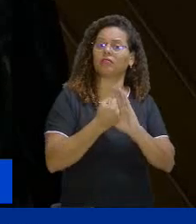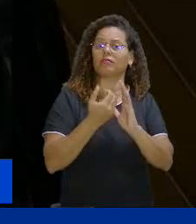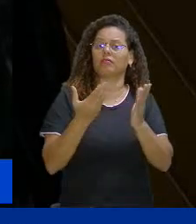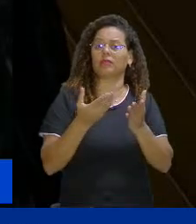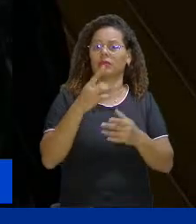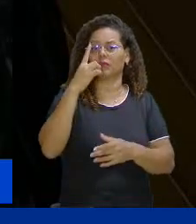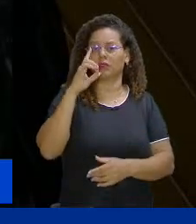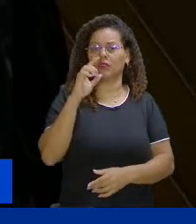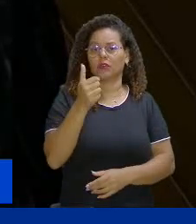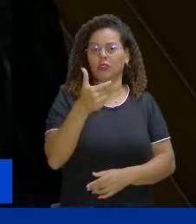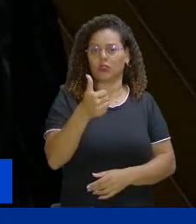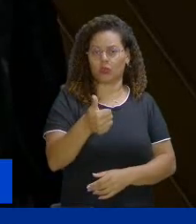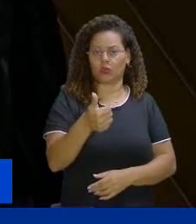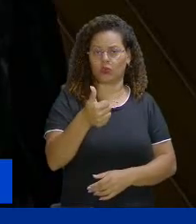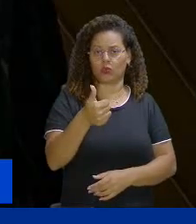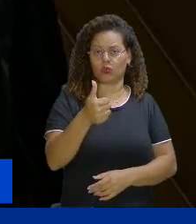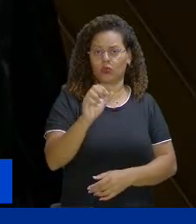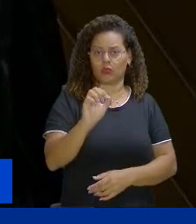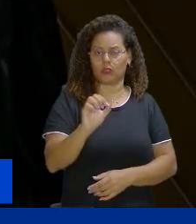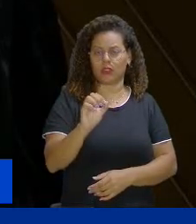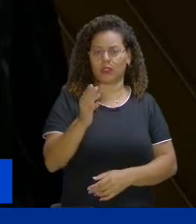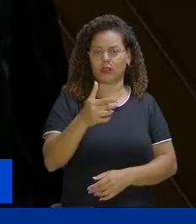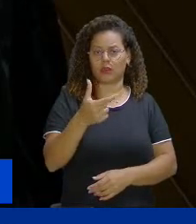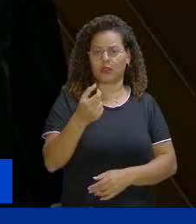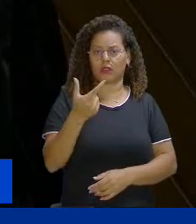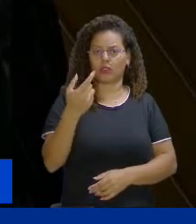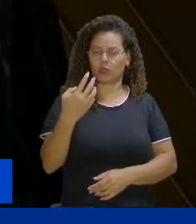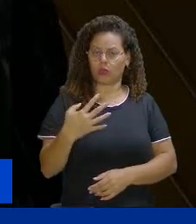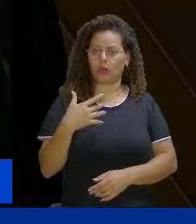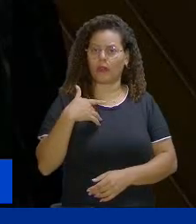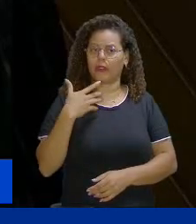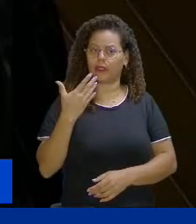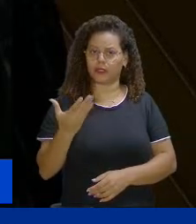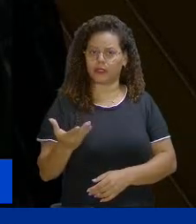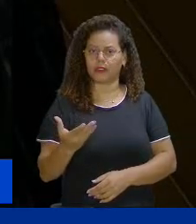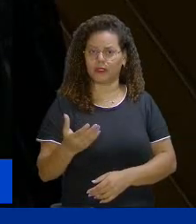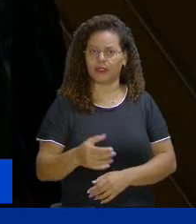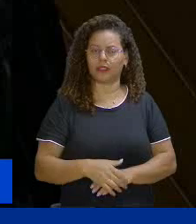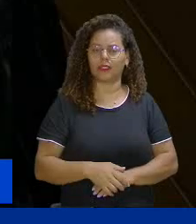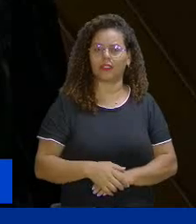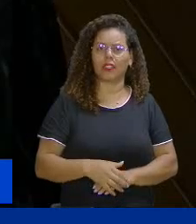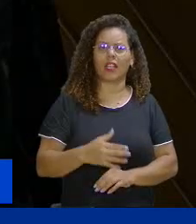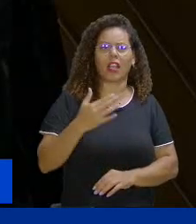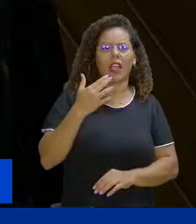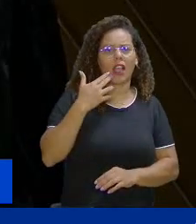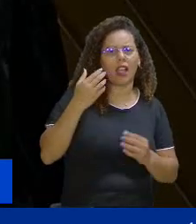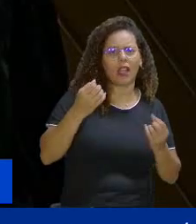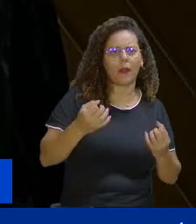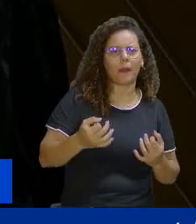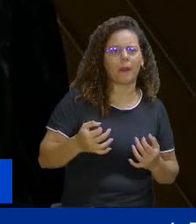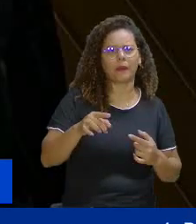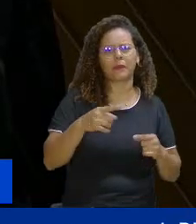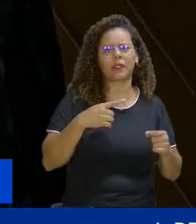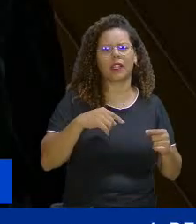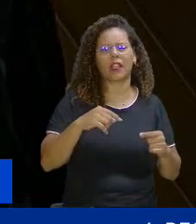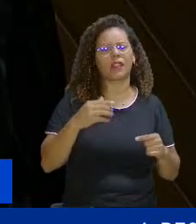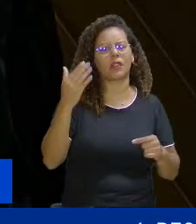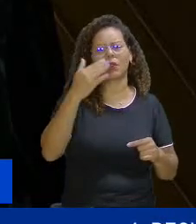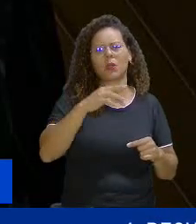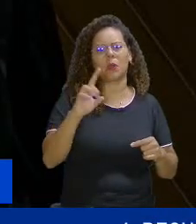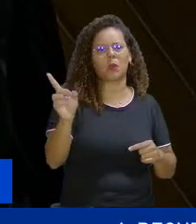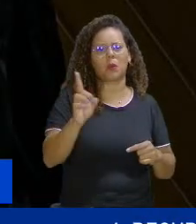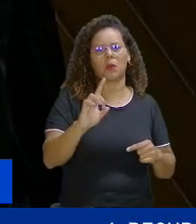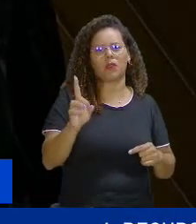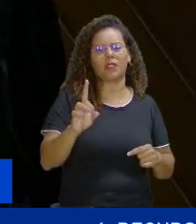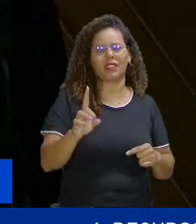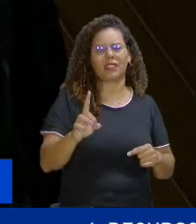de 21/10/2024, no sentido de considerar violação ao princípio da economicidade a não comprovação de gastos